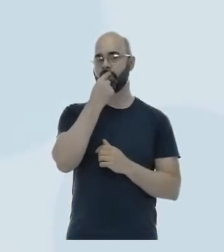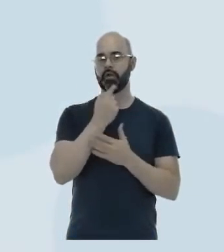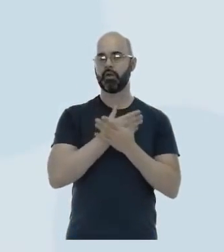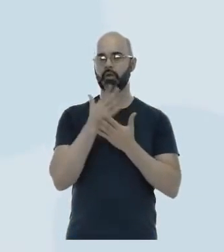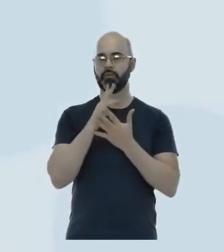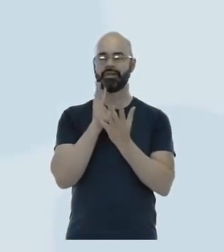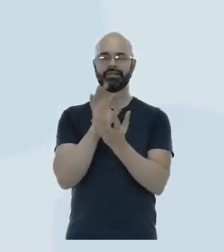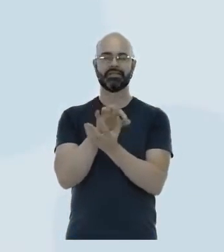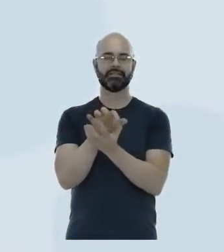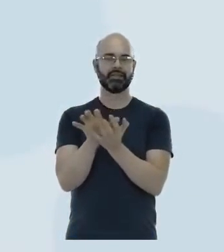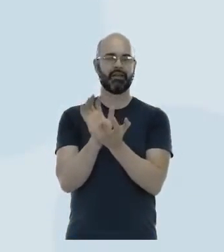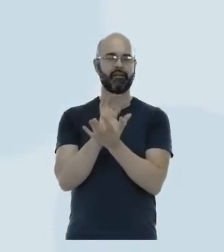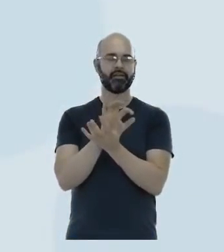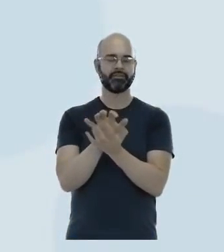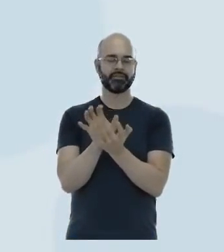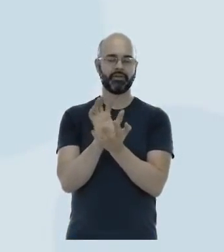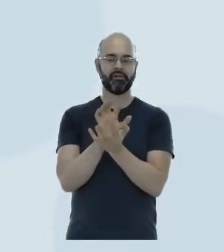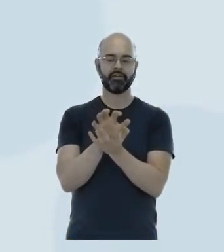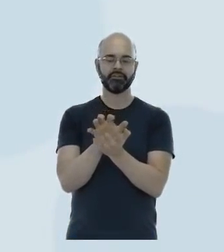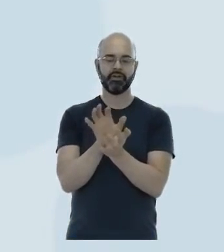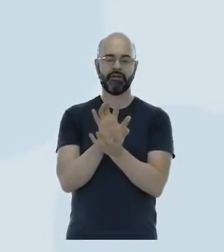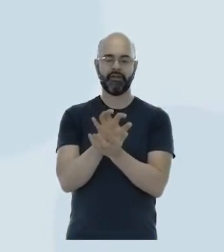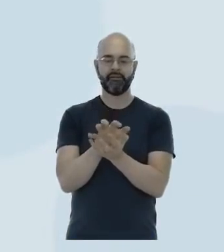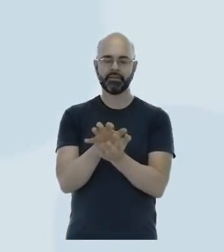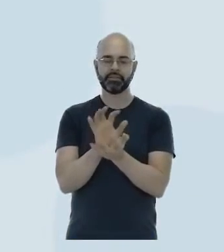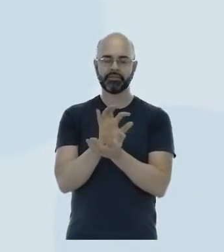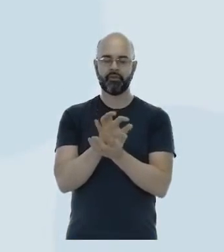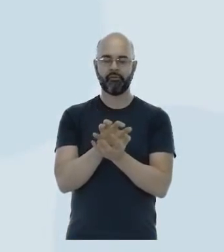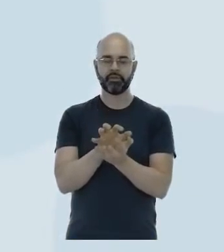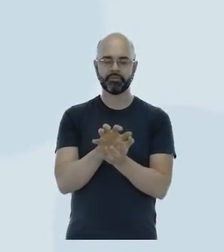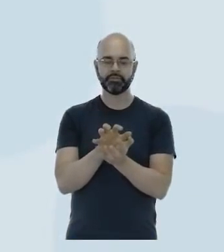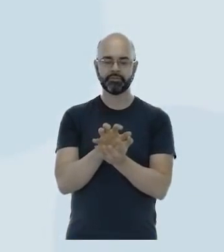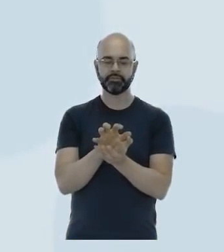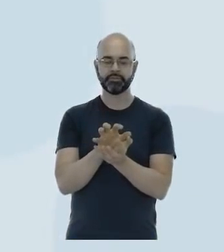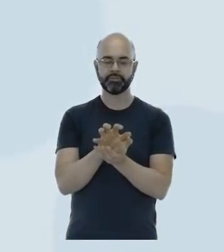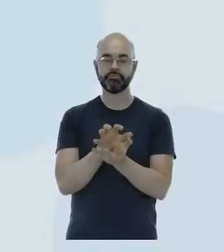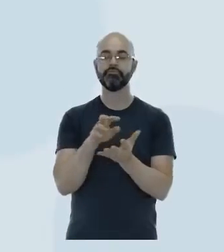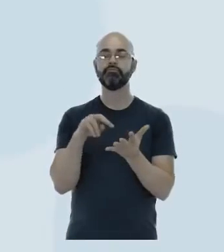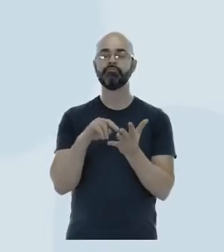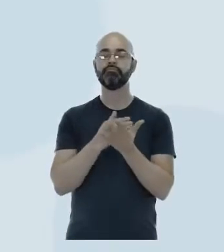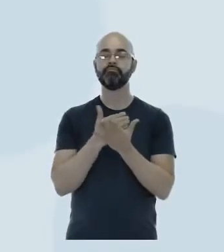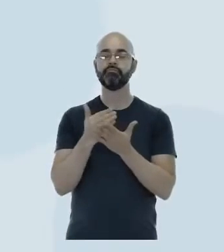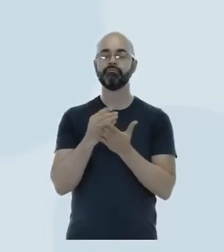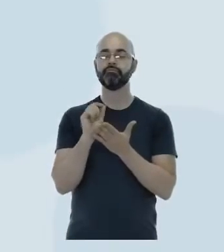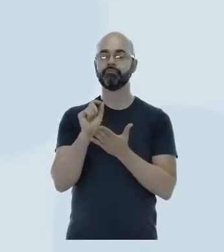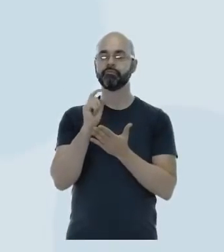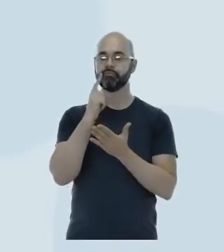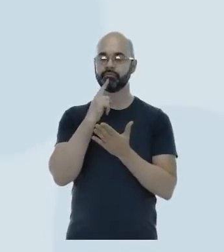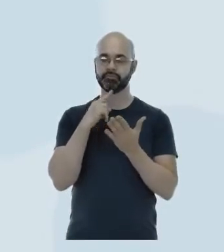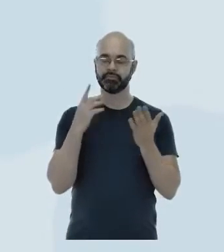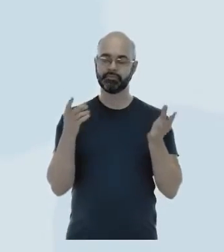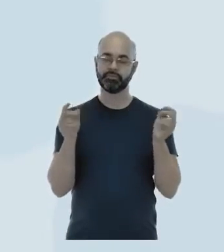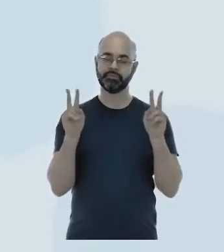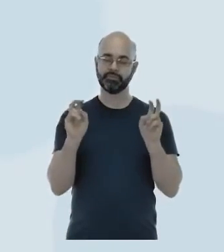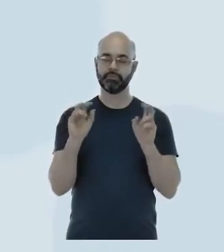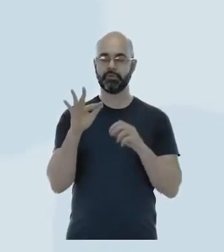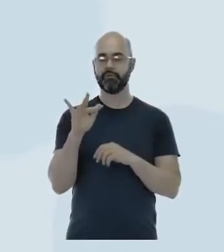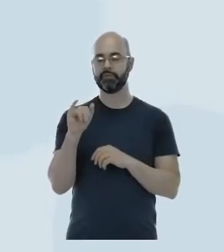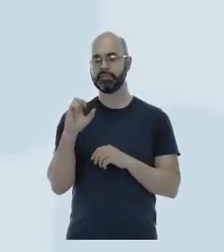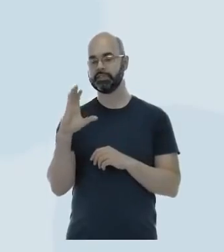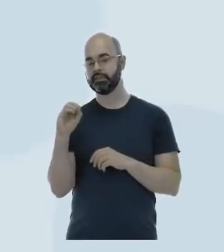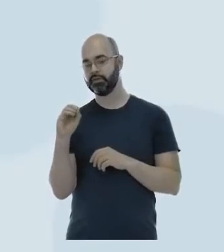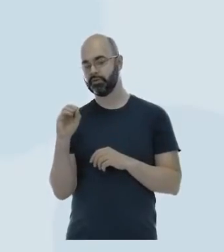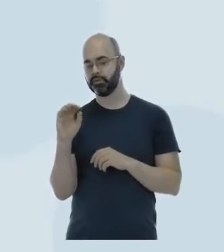a mastigação, e aí, ó, vai acontecer o quê? Processos físicos e químicos, tá bom? A